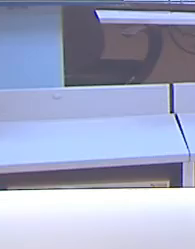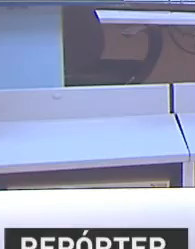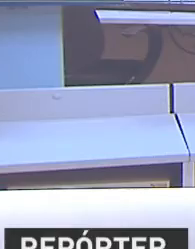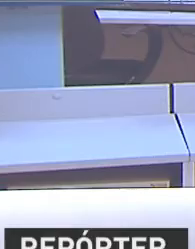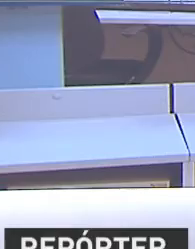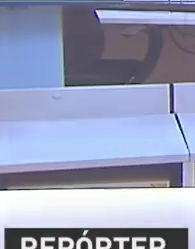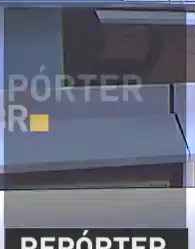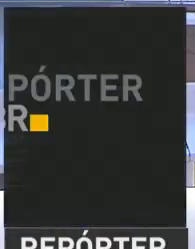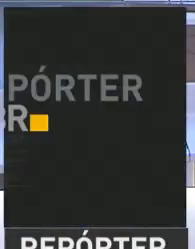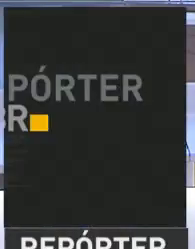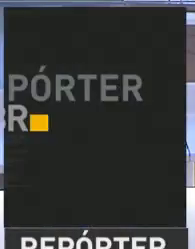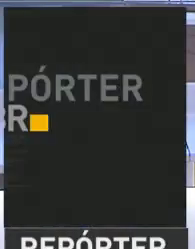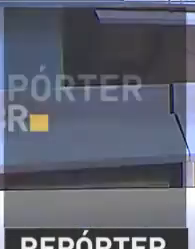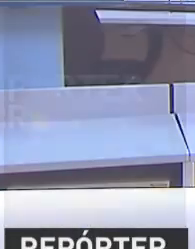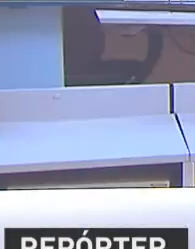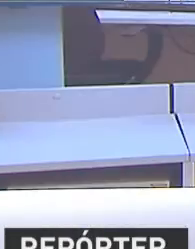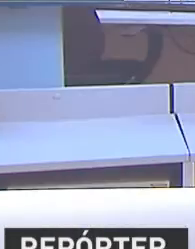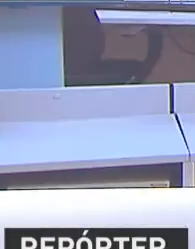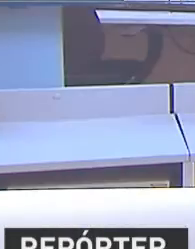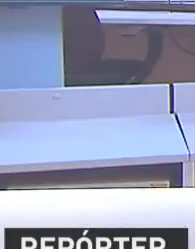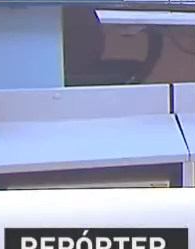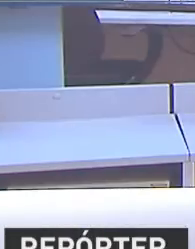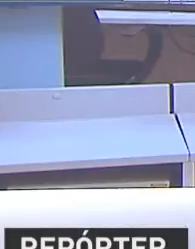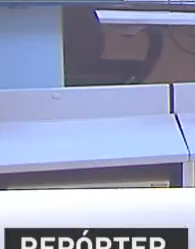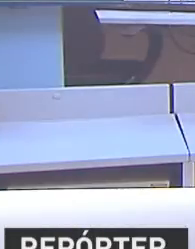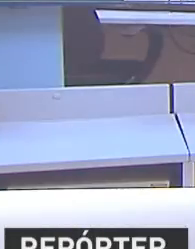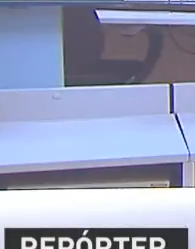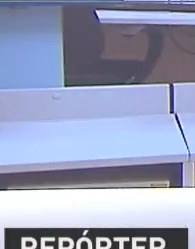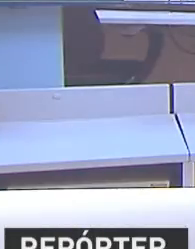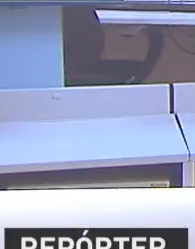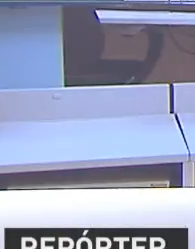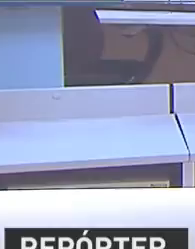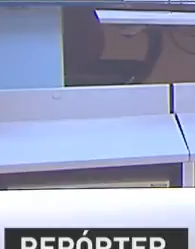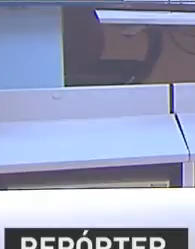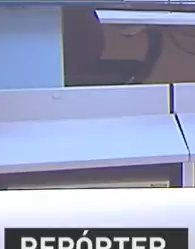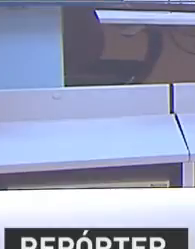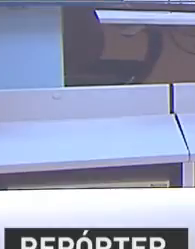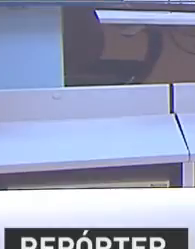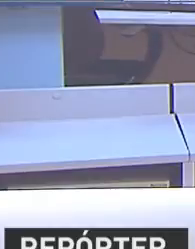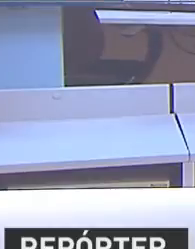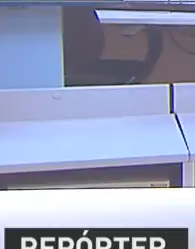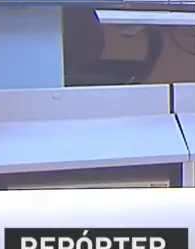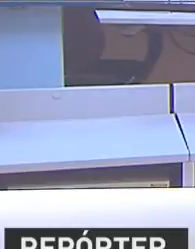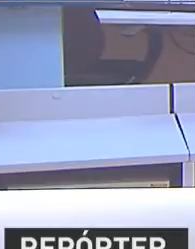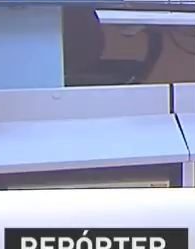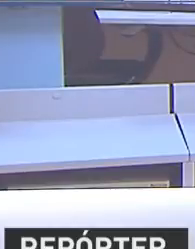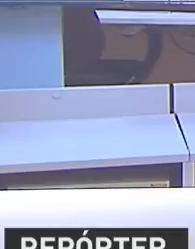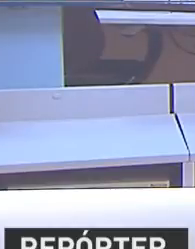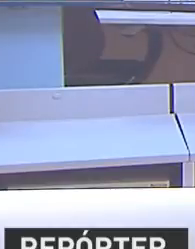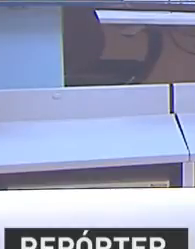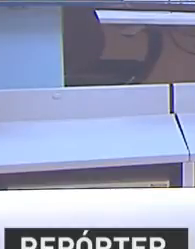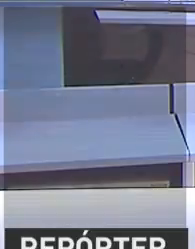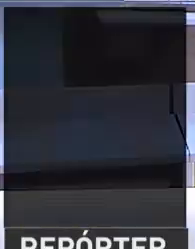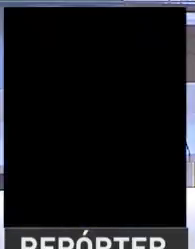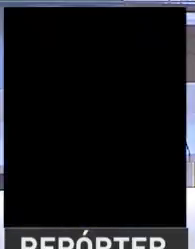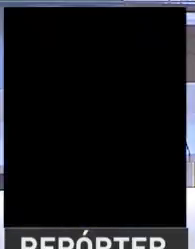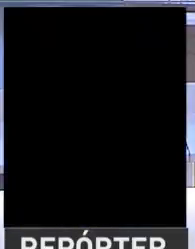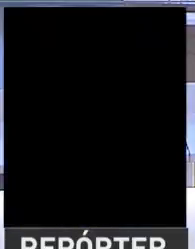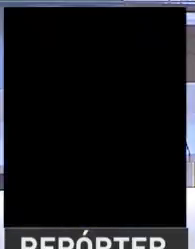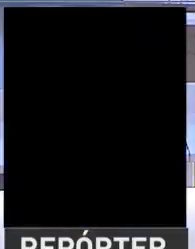olá boa tarde começa agora mais uma edição do repórter nbr com as notícias do governo federal